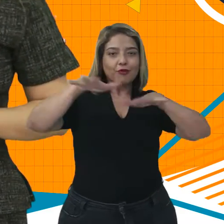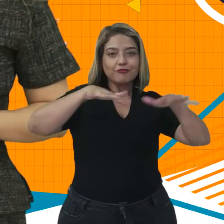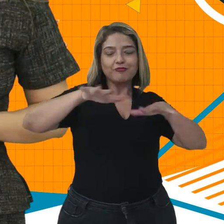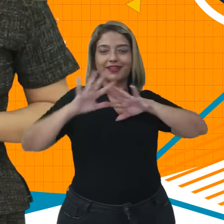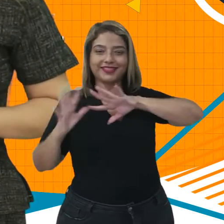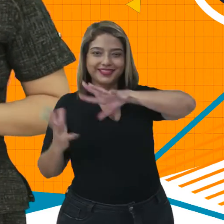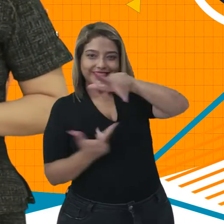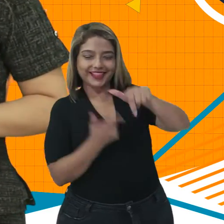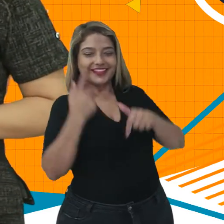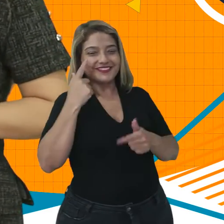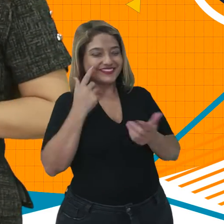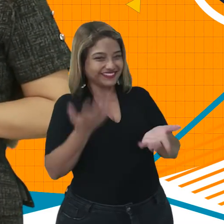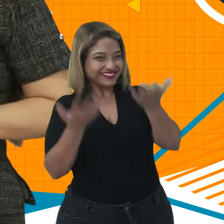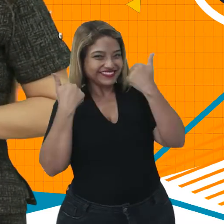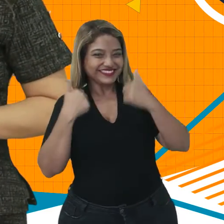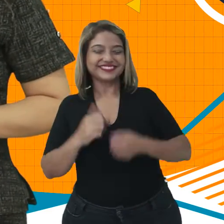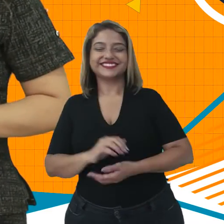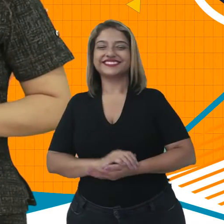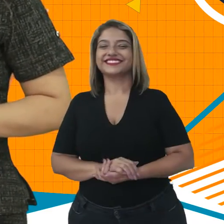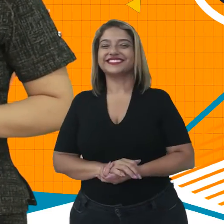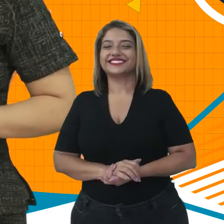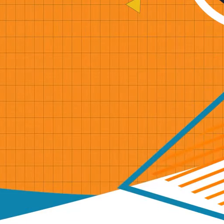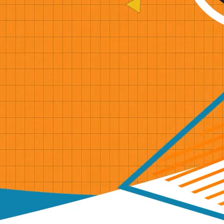movimentos da Terra? Bora? Vamos lá!